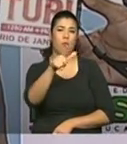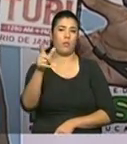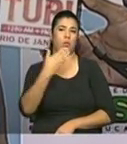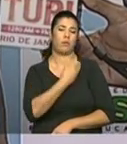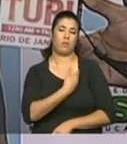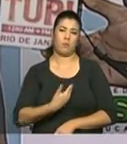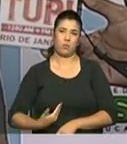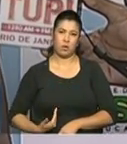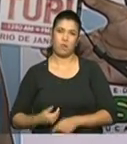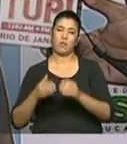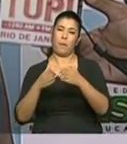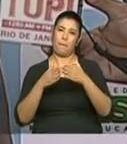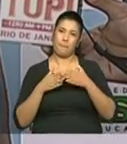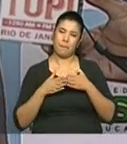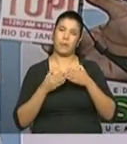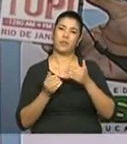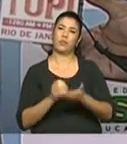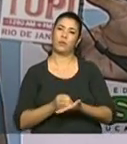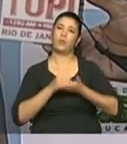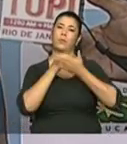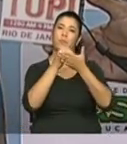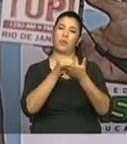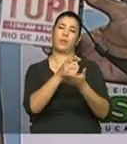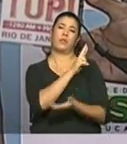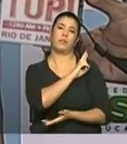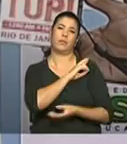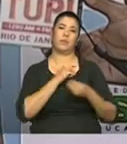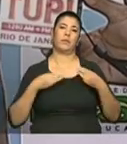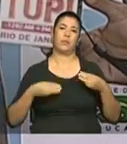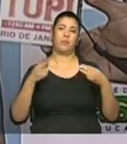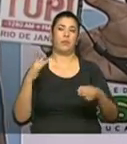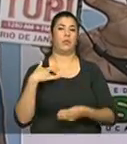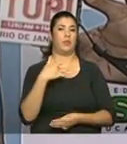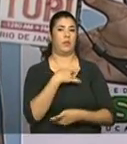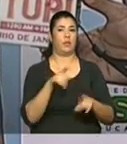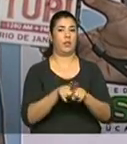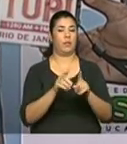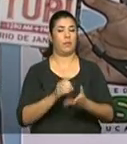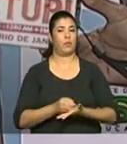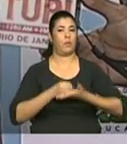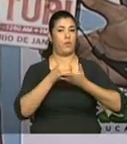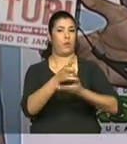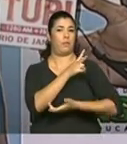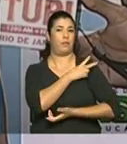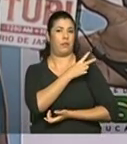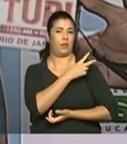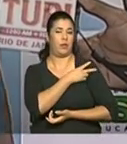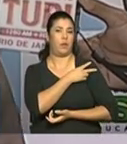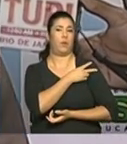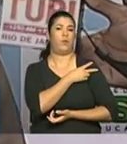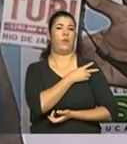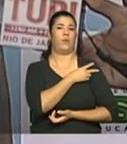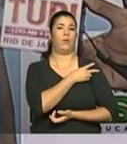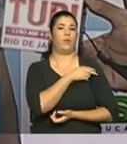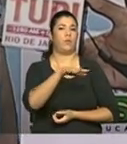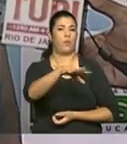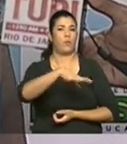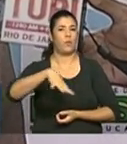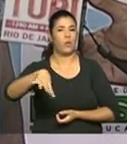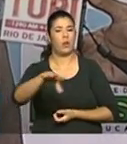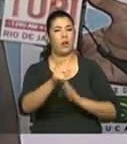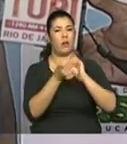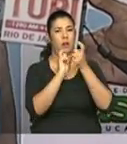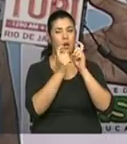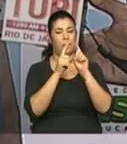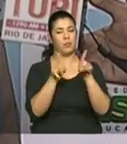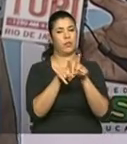que pedirem apoio, é um papel do Ministério da Saúde prestar o apoio técnico, apoio no campo da gestão, e